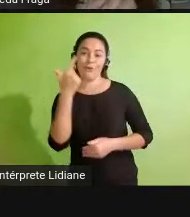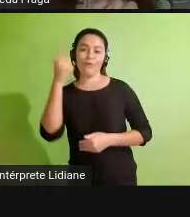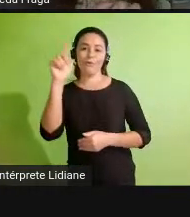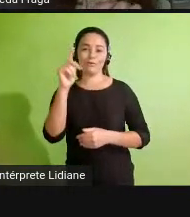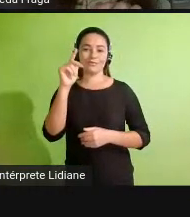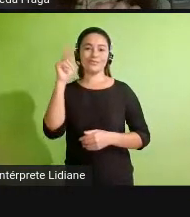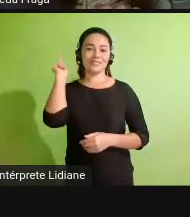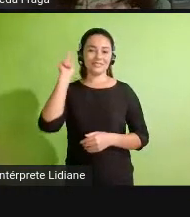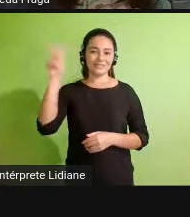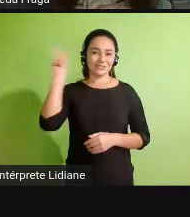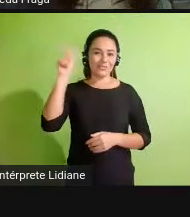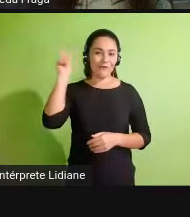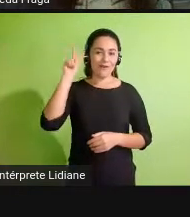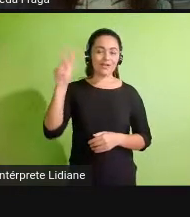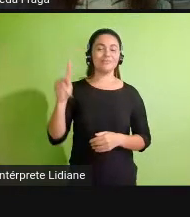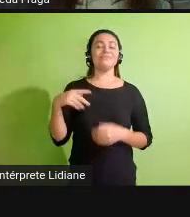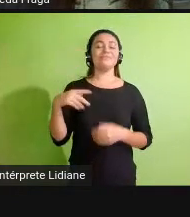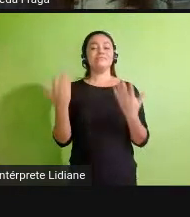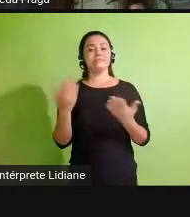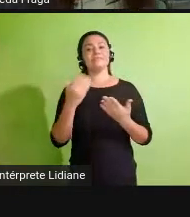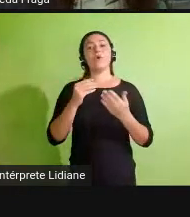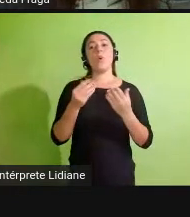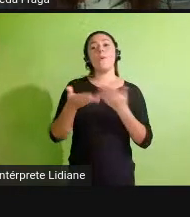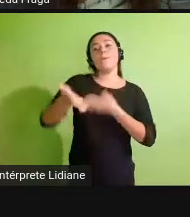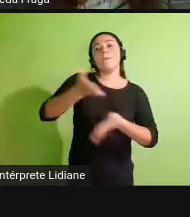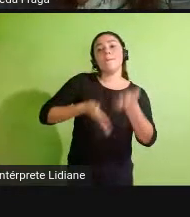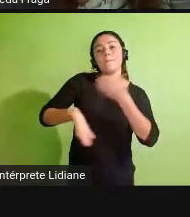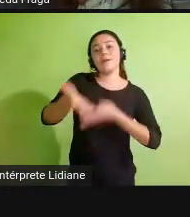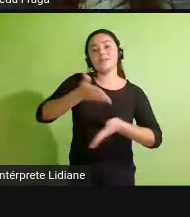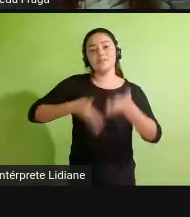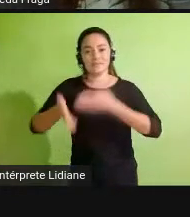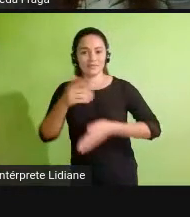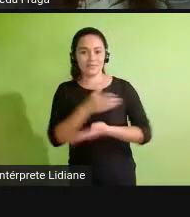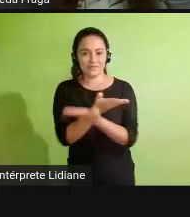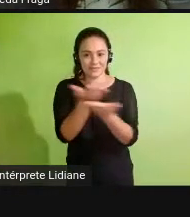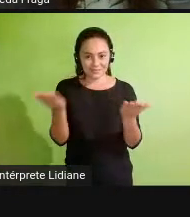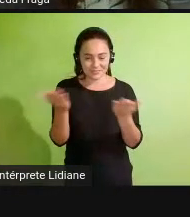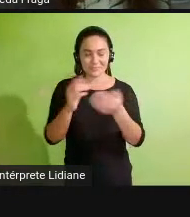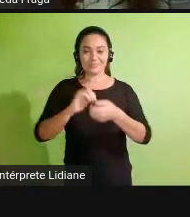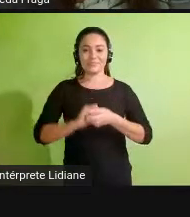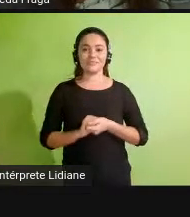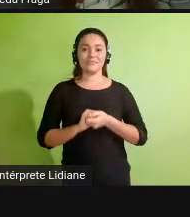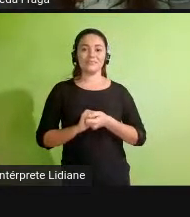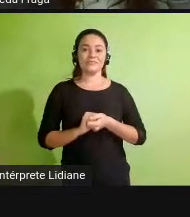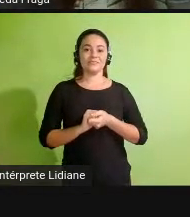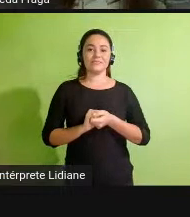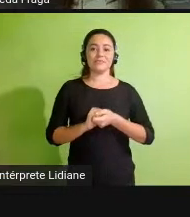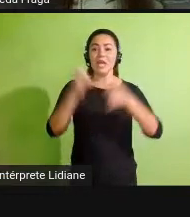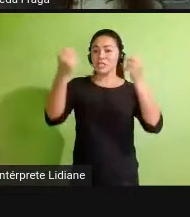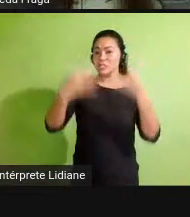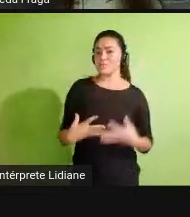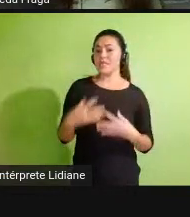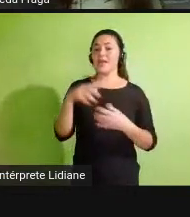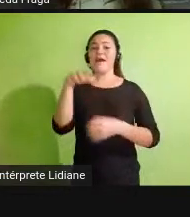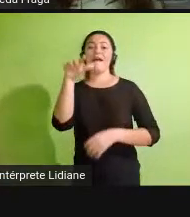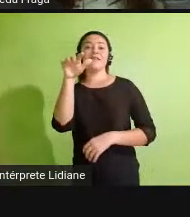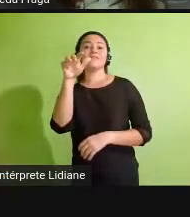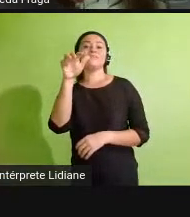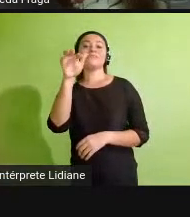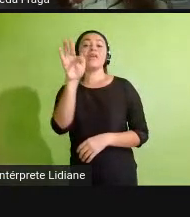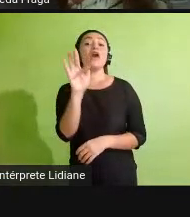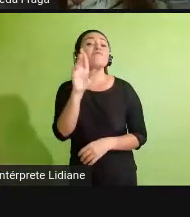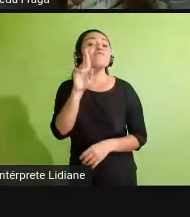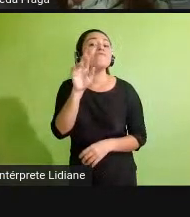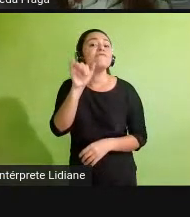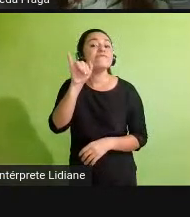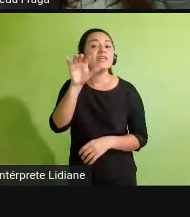vou começar. Nós temos a Frida, que diz assim: a mexicana Frida Kahlo é hoje uma das artistas mais populares